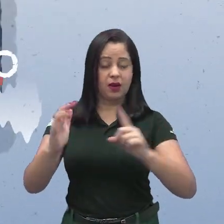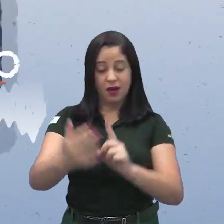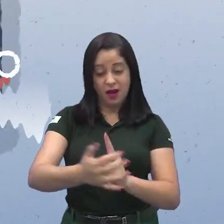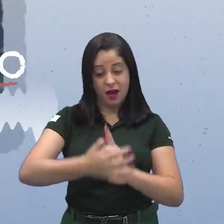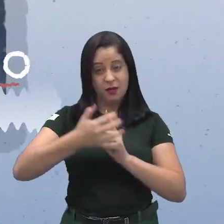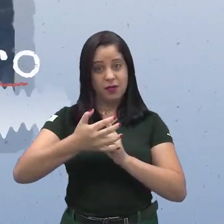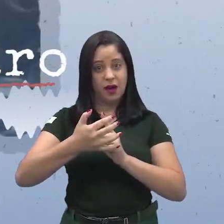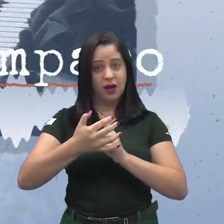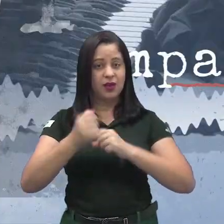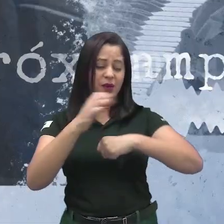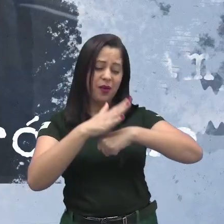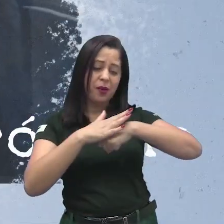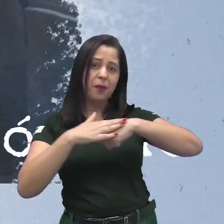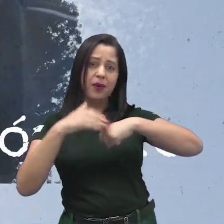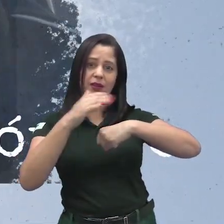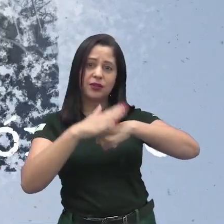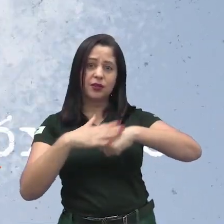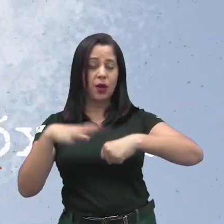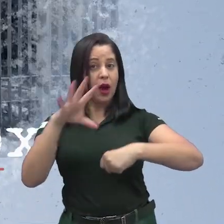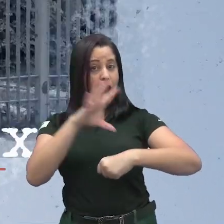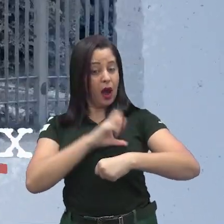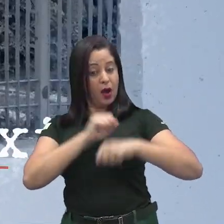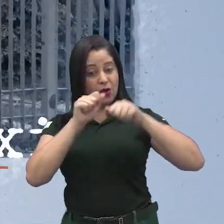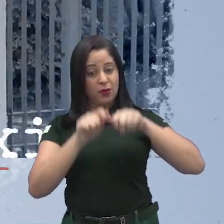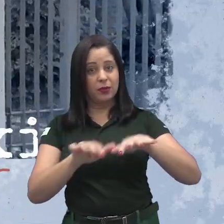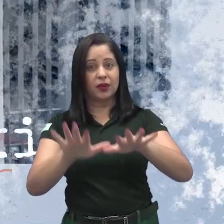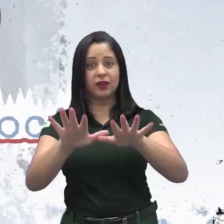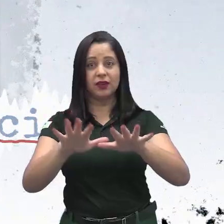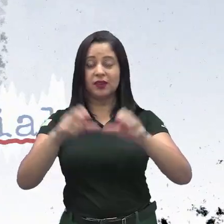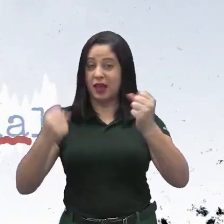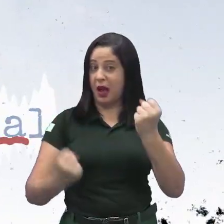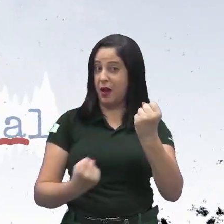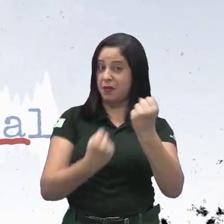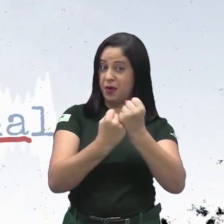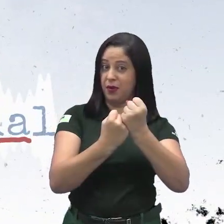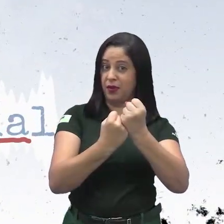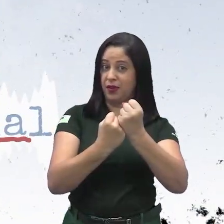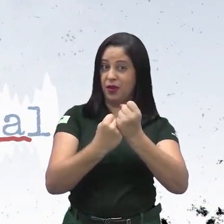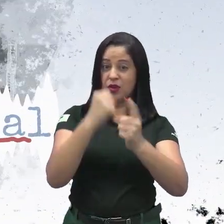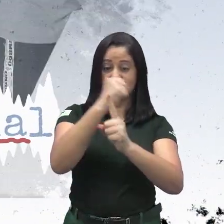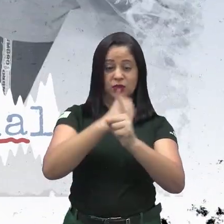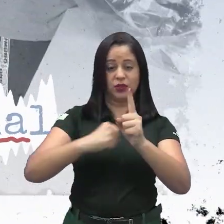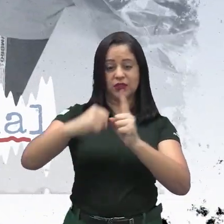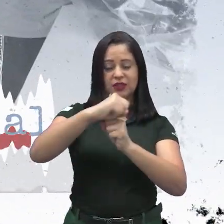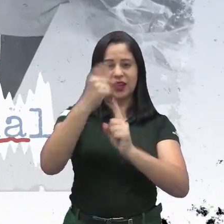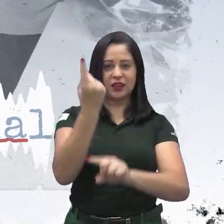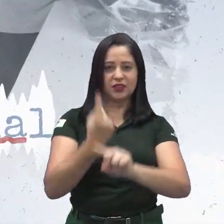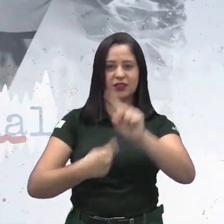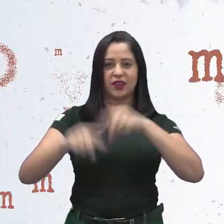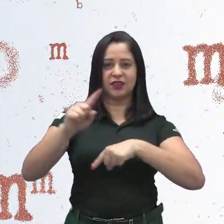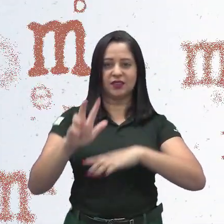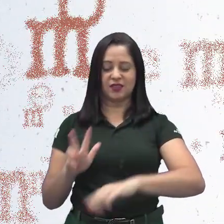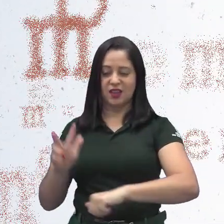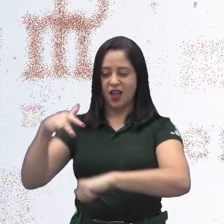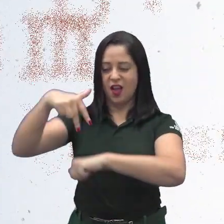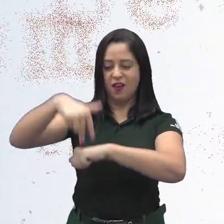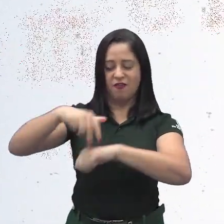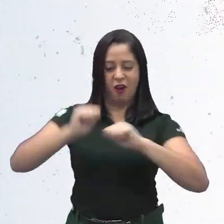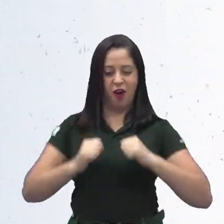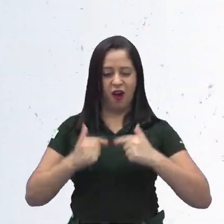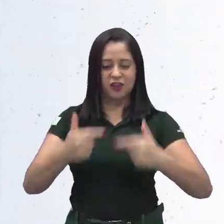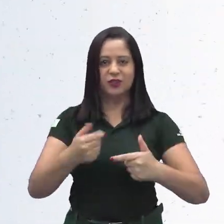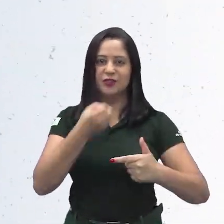solidariedade, amparo, compaixão, amor ao próximo, assistência, desenvolvimento